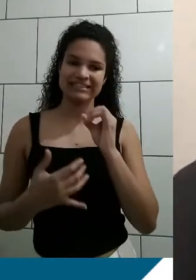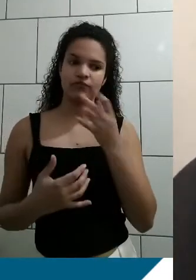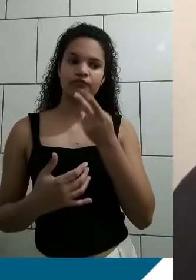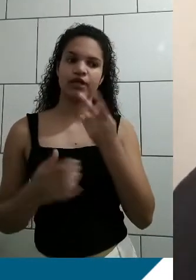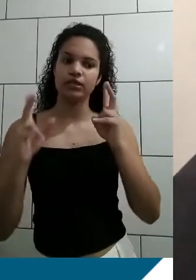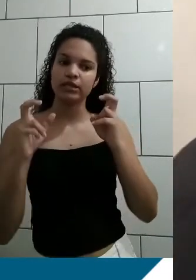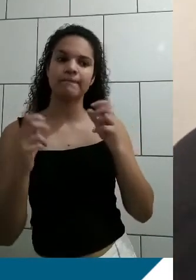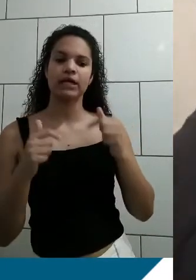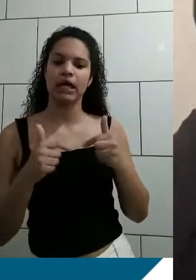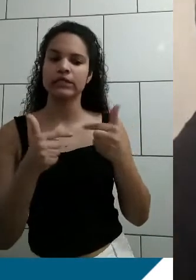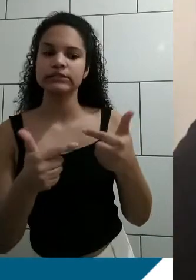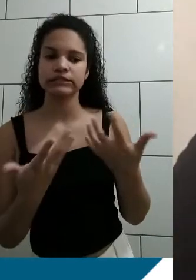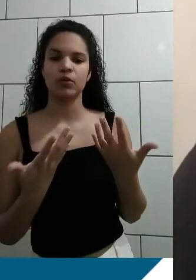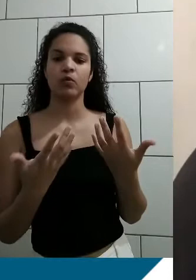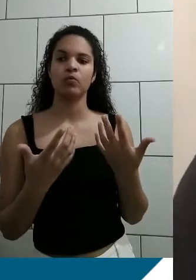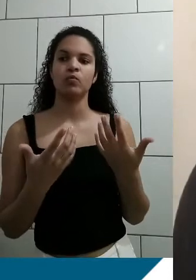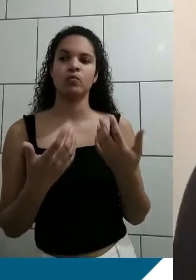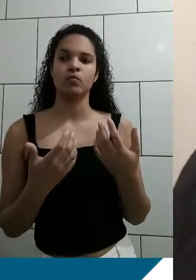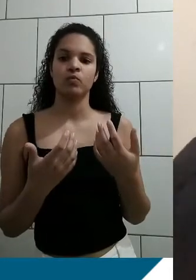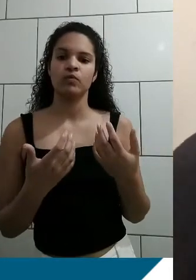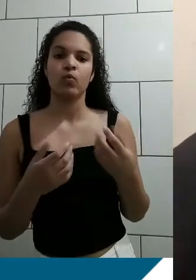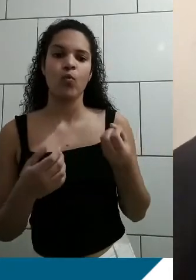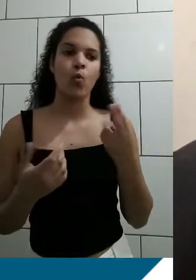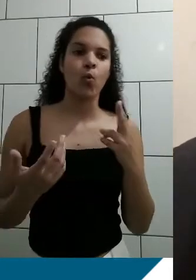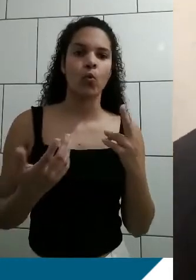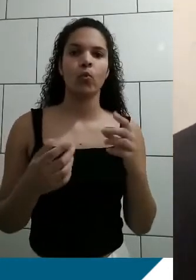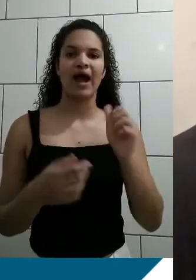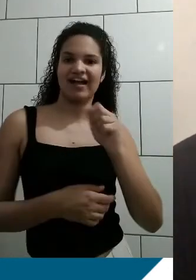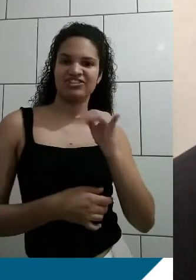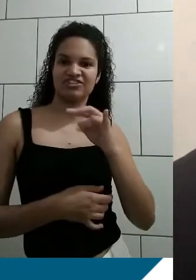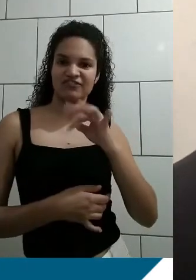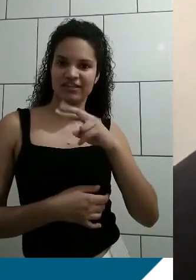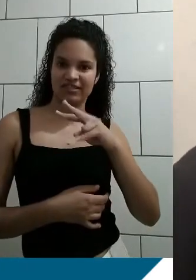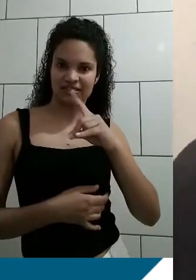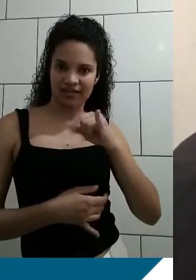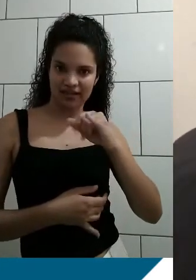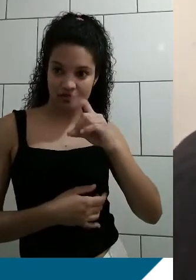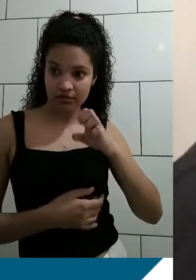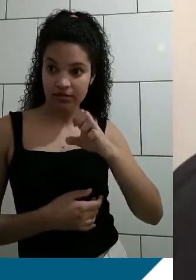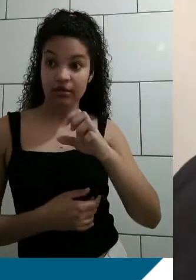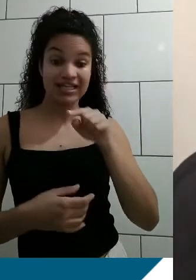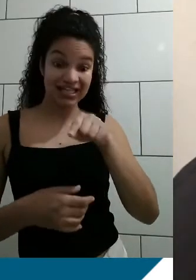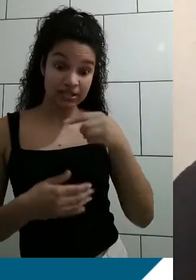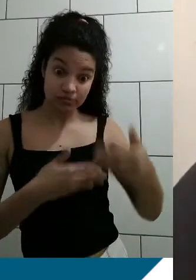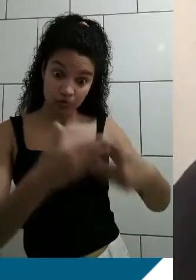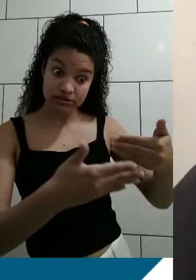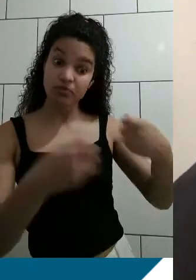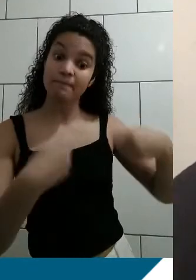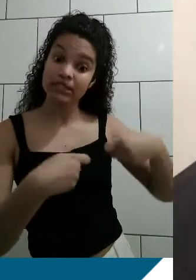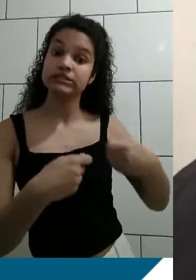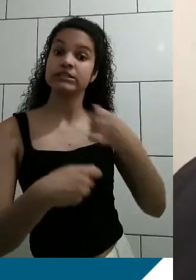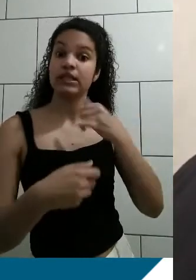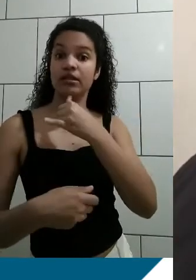essas realizações, vamos assim dizer, elas requerem energia, energia de vários tipos, como por exemplo a